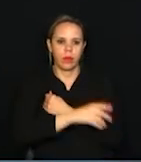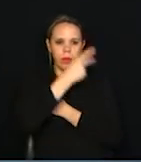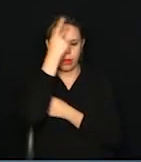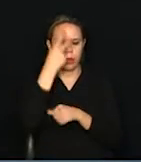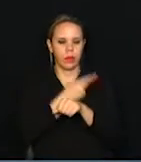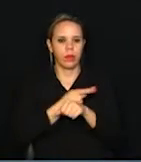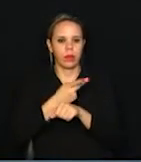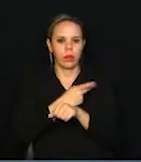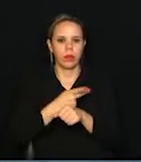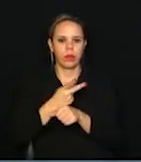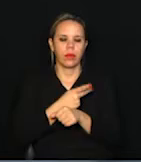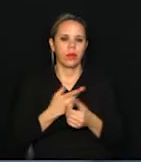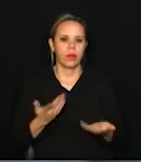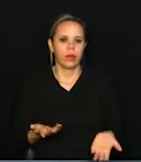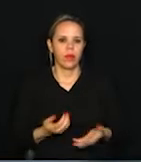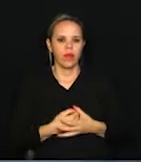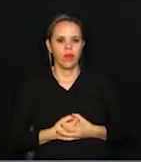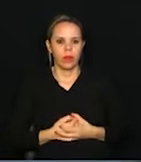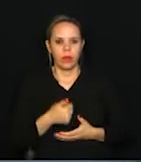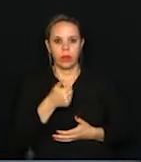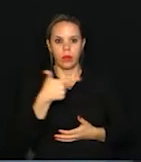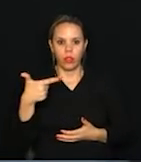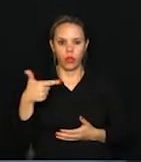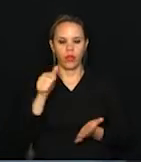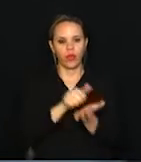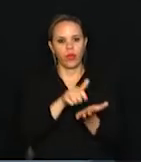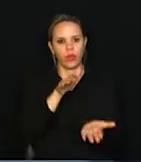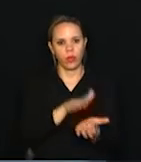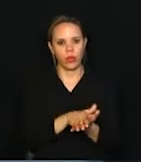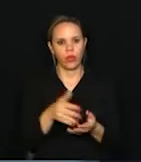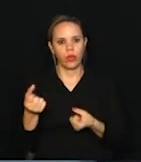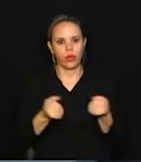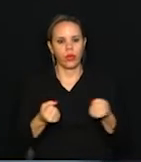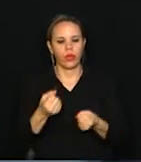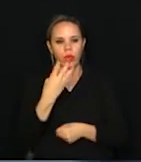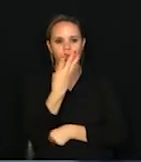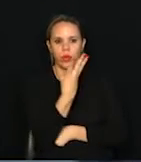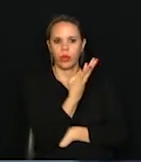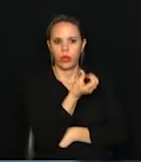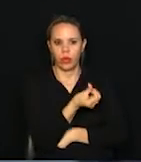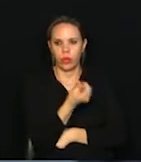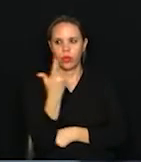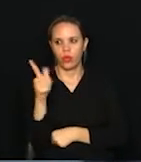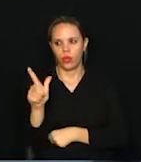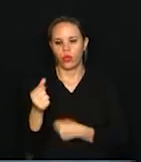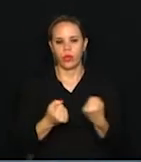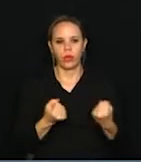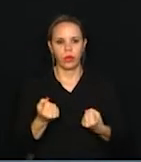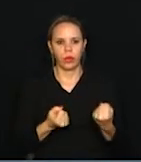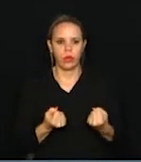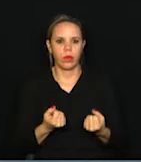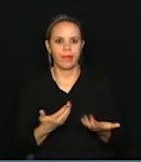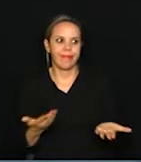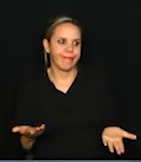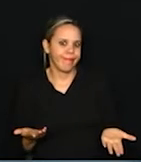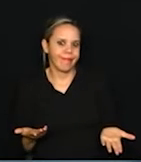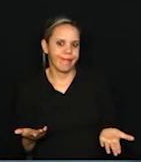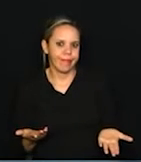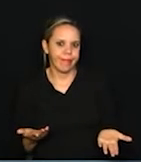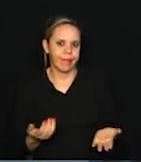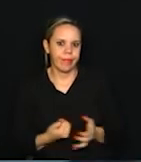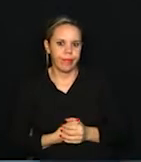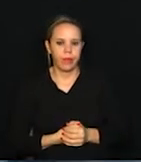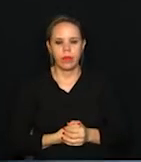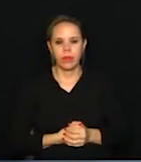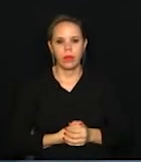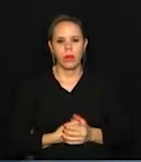ele recebeu 12 multas de um veículo e 46 de outro veículo, entende? Então,